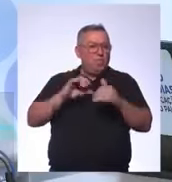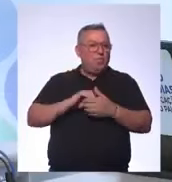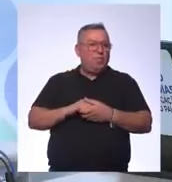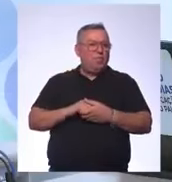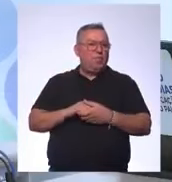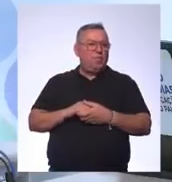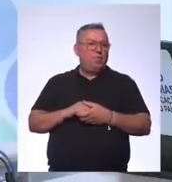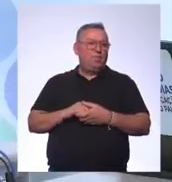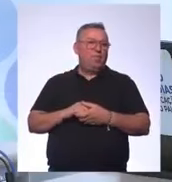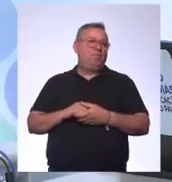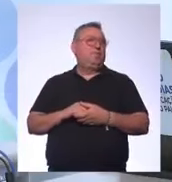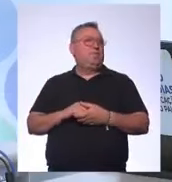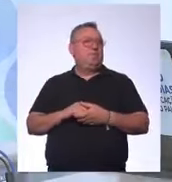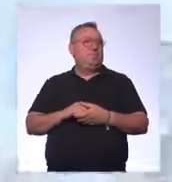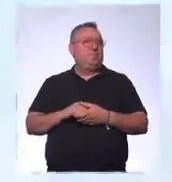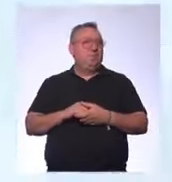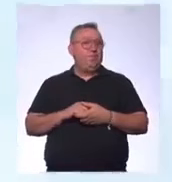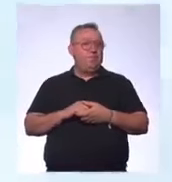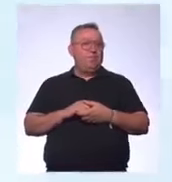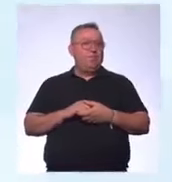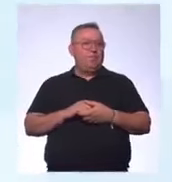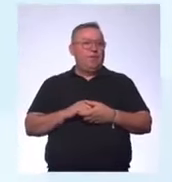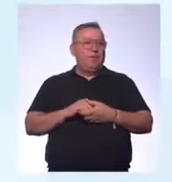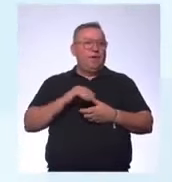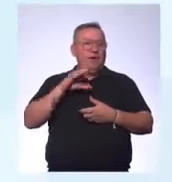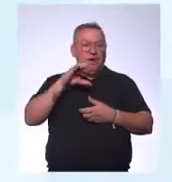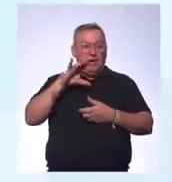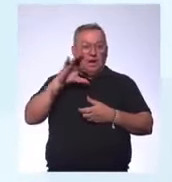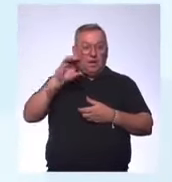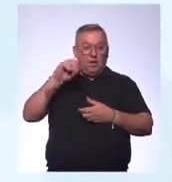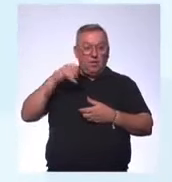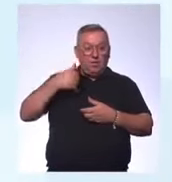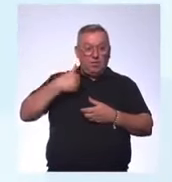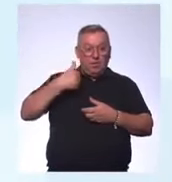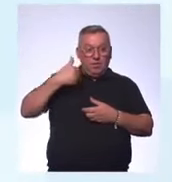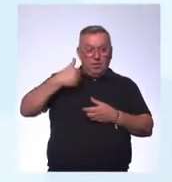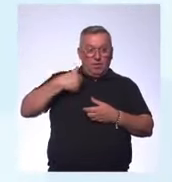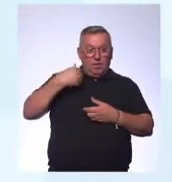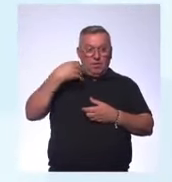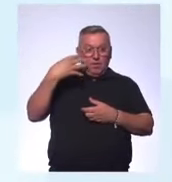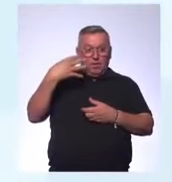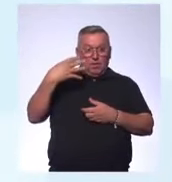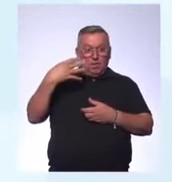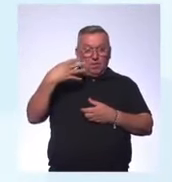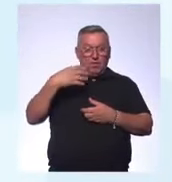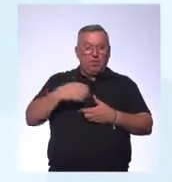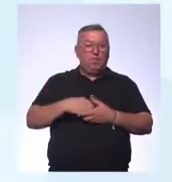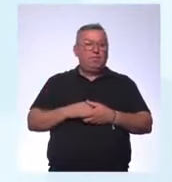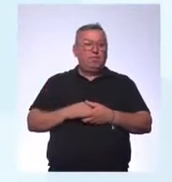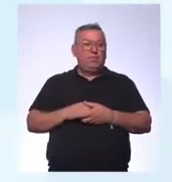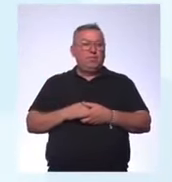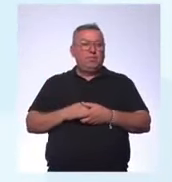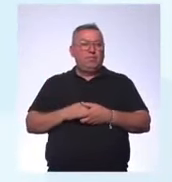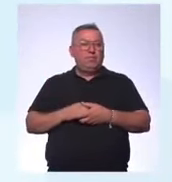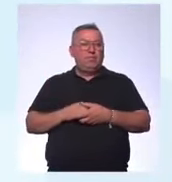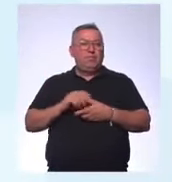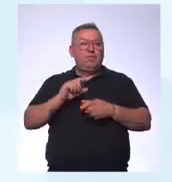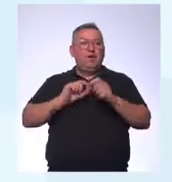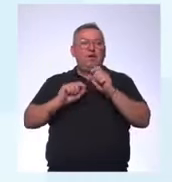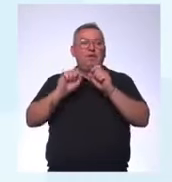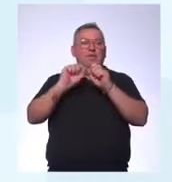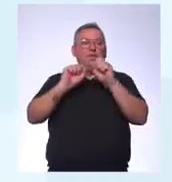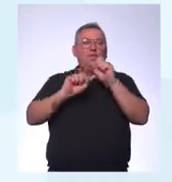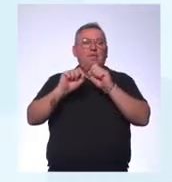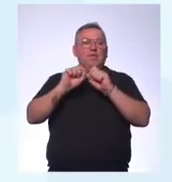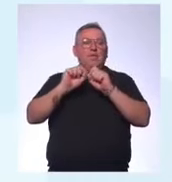parte. Só para falar uma coisa, olha só. A gente havia colocado Caio de apenas 4 anos, né, Elaine? E aí, o que eu fiz?